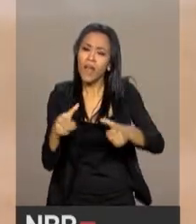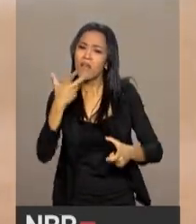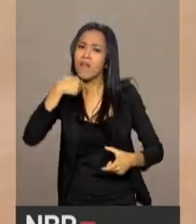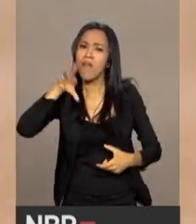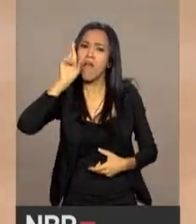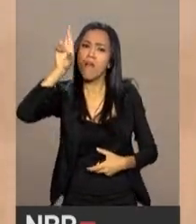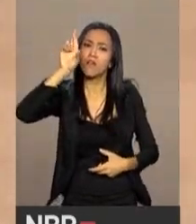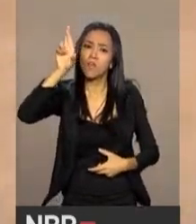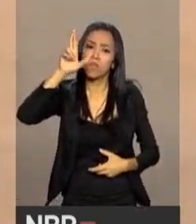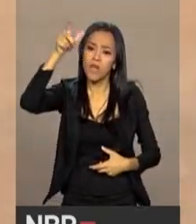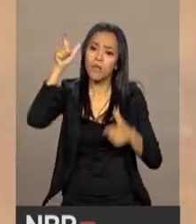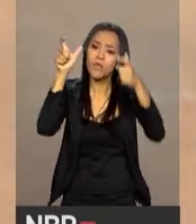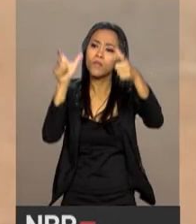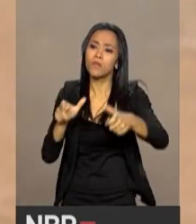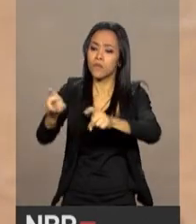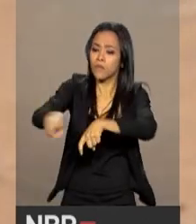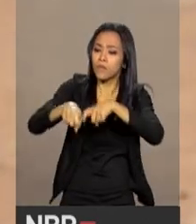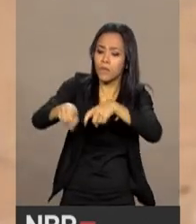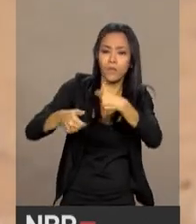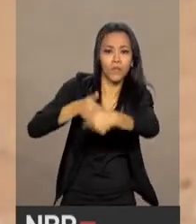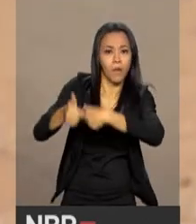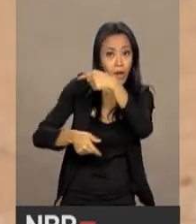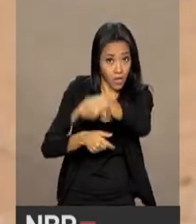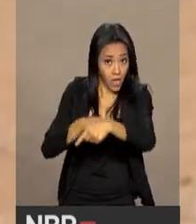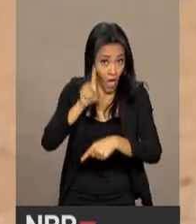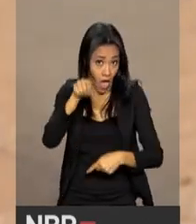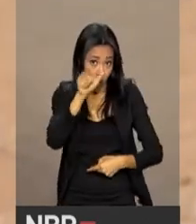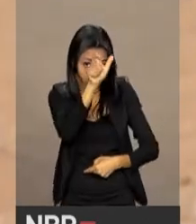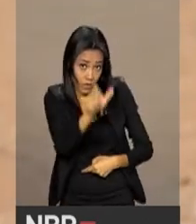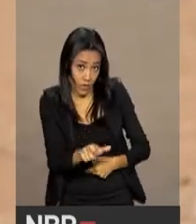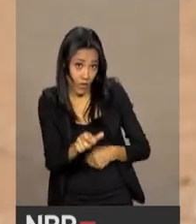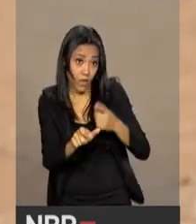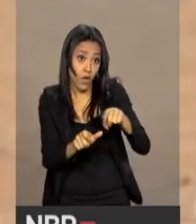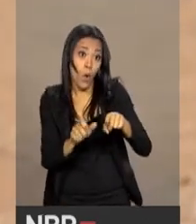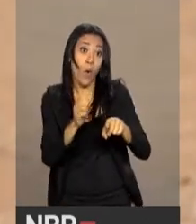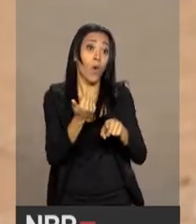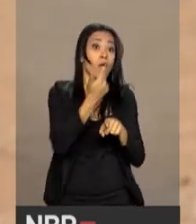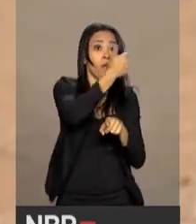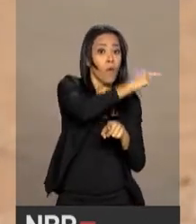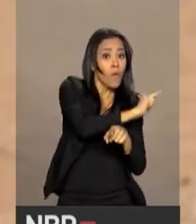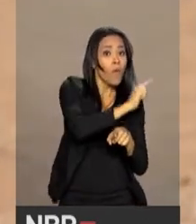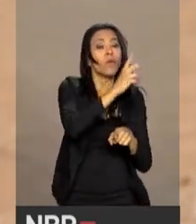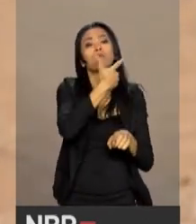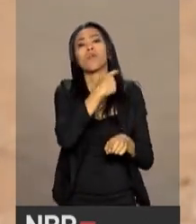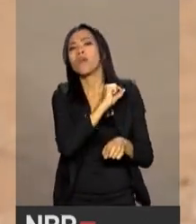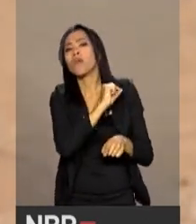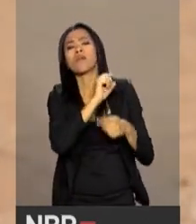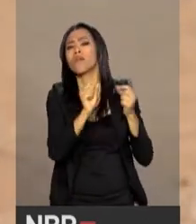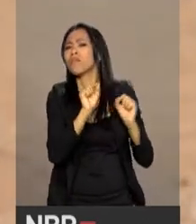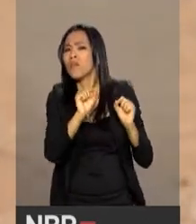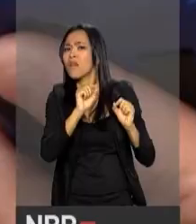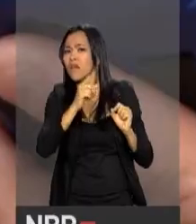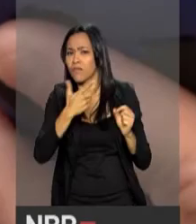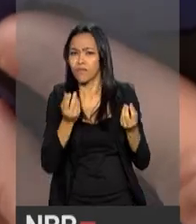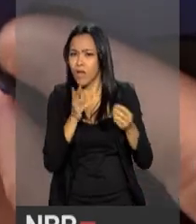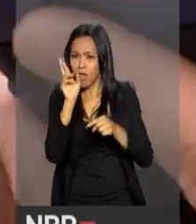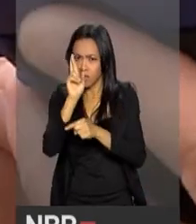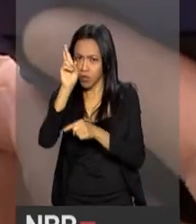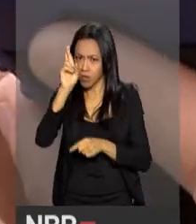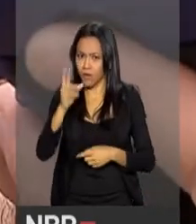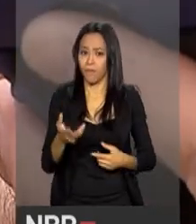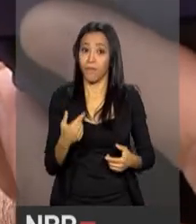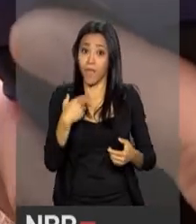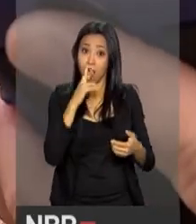direta dos trabalhos do estabelecimento é o próprio do tom é o cotonete como encarregado o administrador outra pessoa as